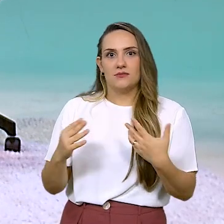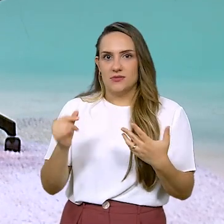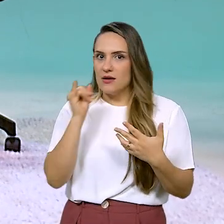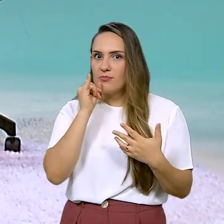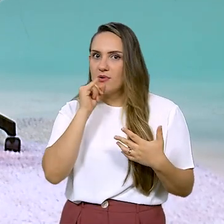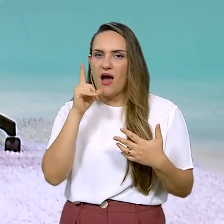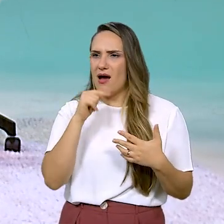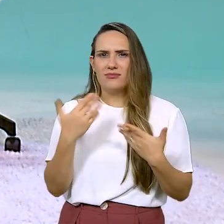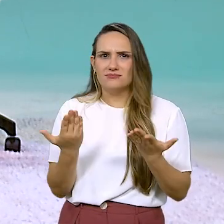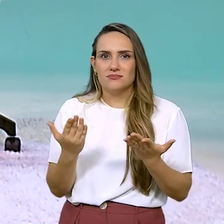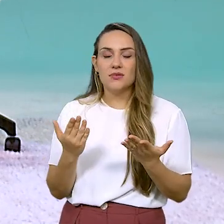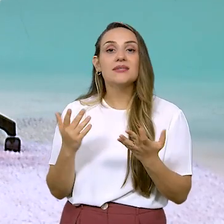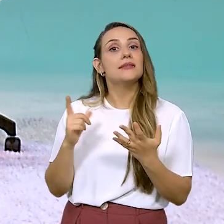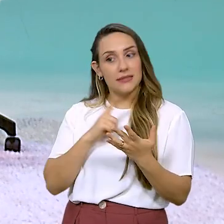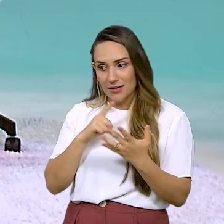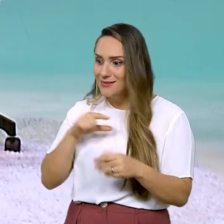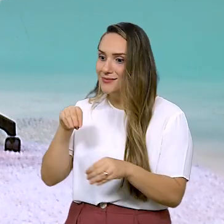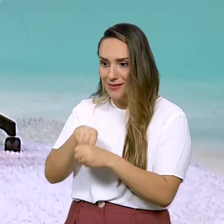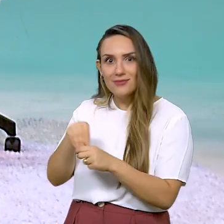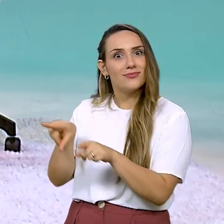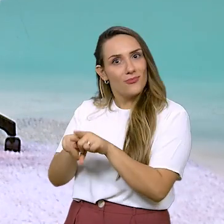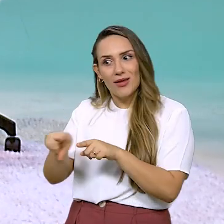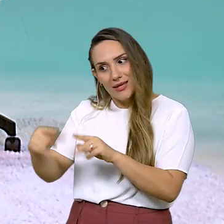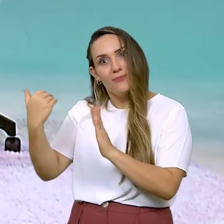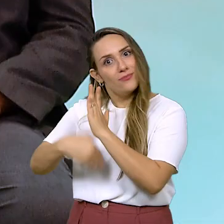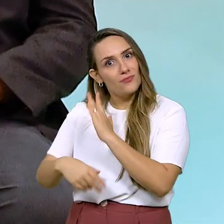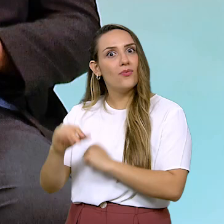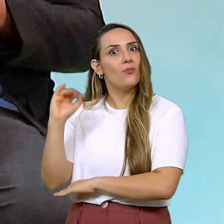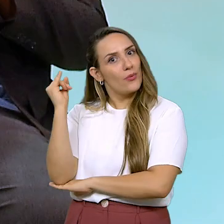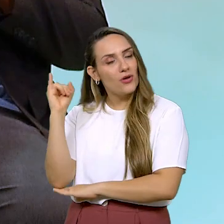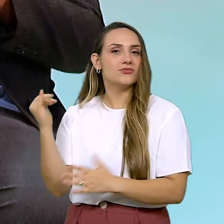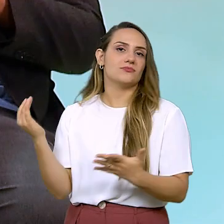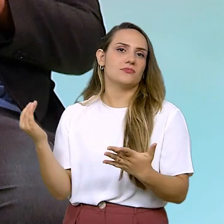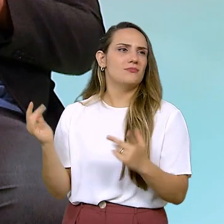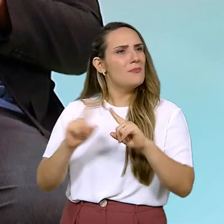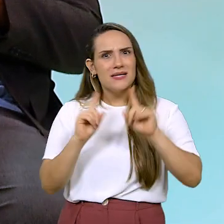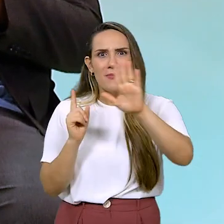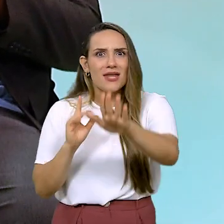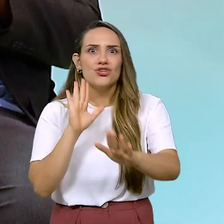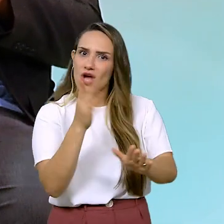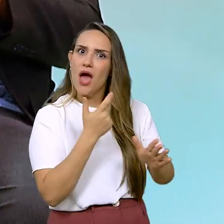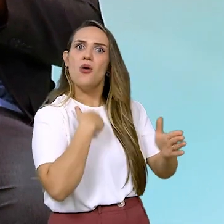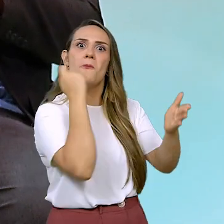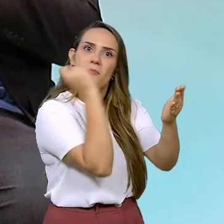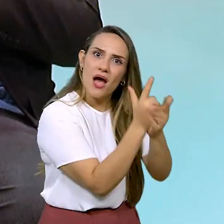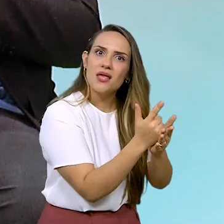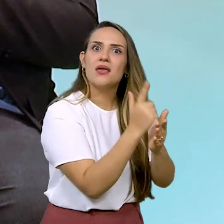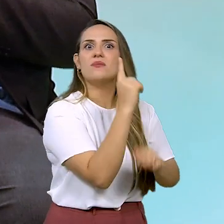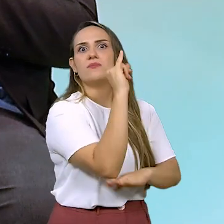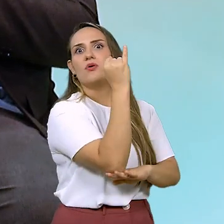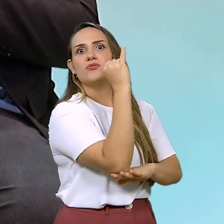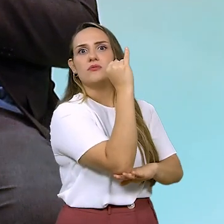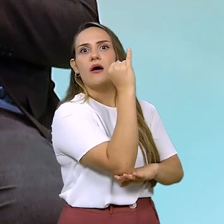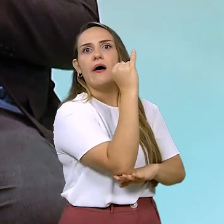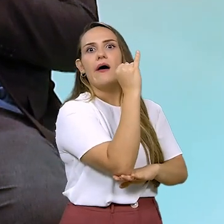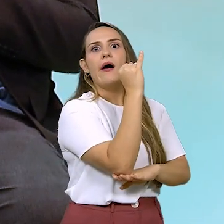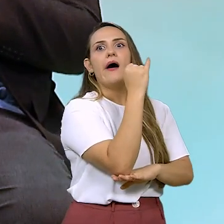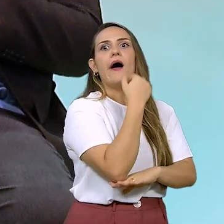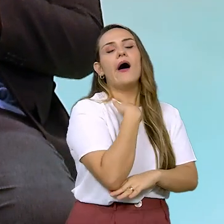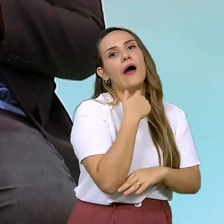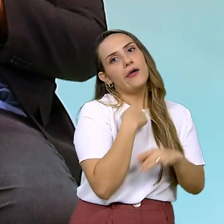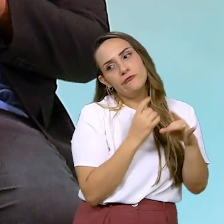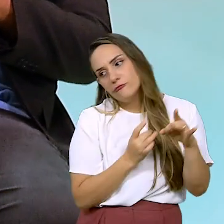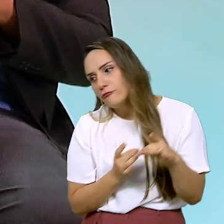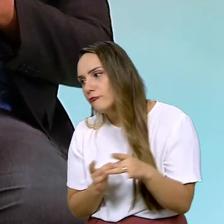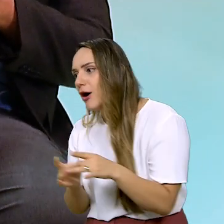como uma água mineral, uma água com gás também. E o que acontece? Aquele tributo daquele produto ele já foi recolhido lá no início, só que ele